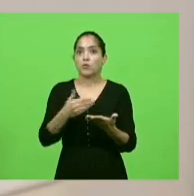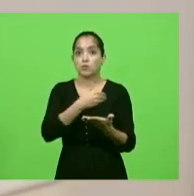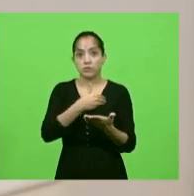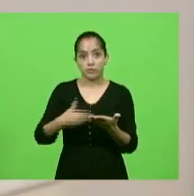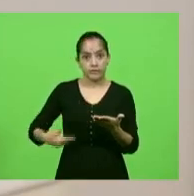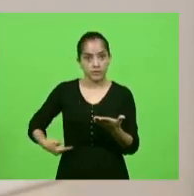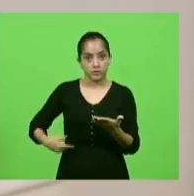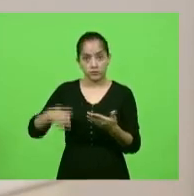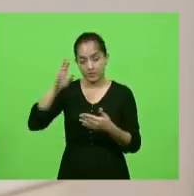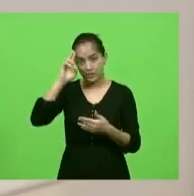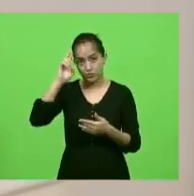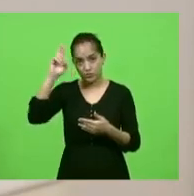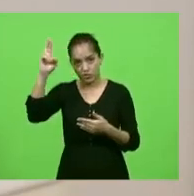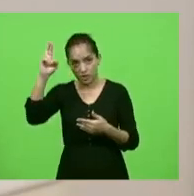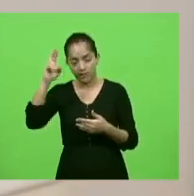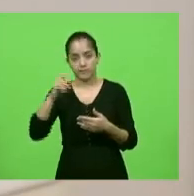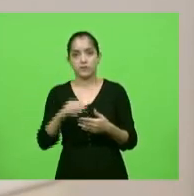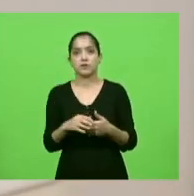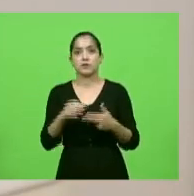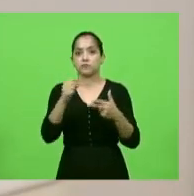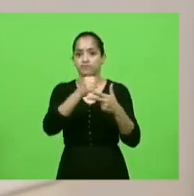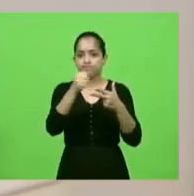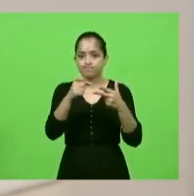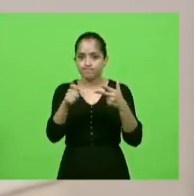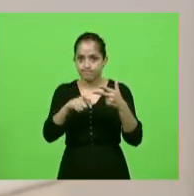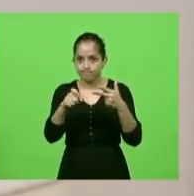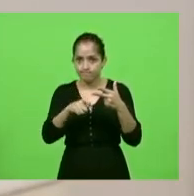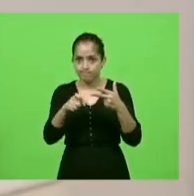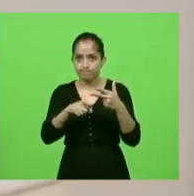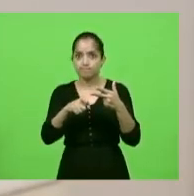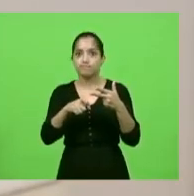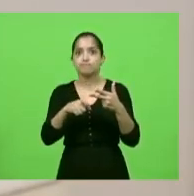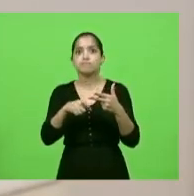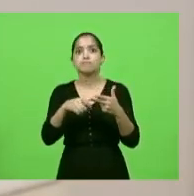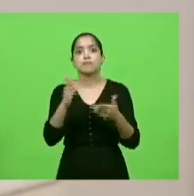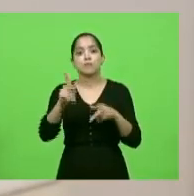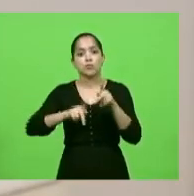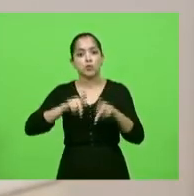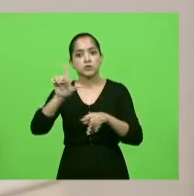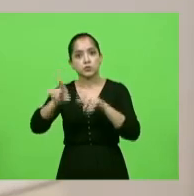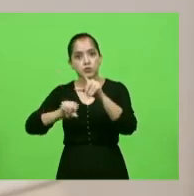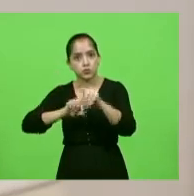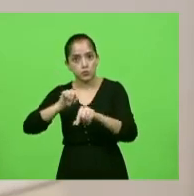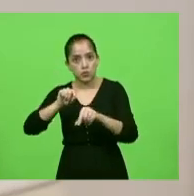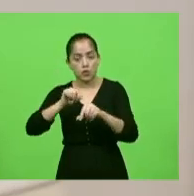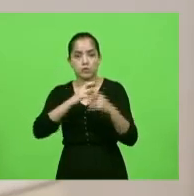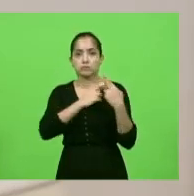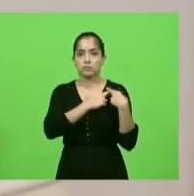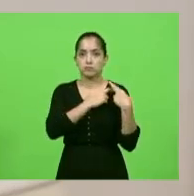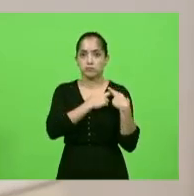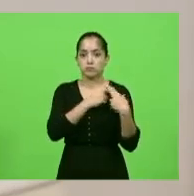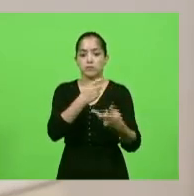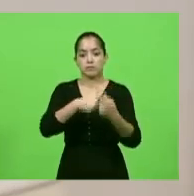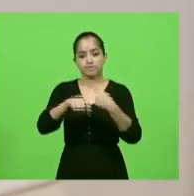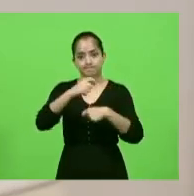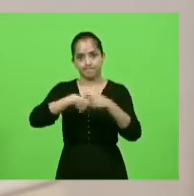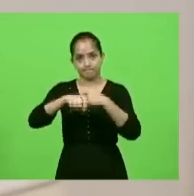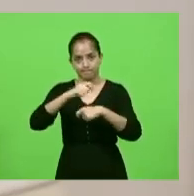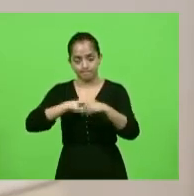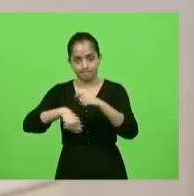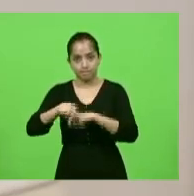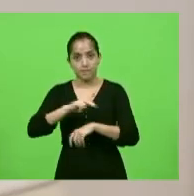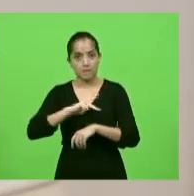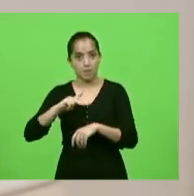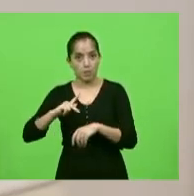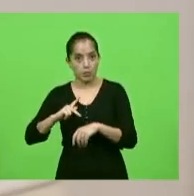Poder Executivo, é pessoa legitimada pela população para exercer as funções de administrador da máquina pública